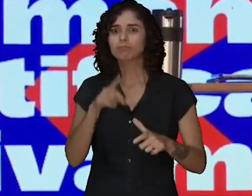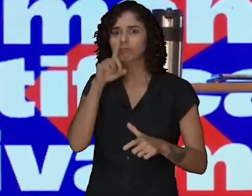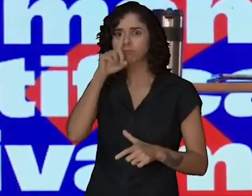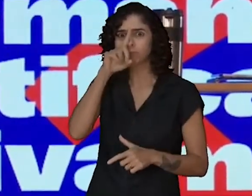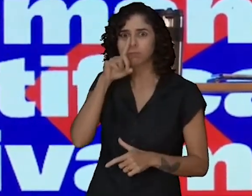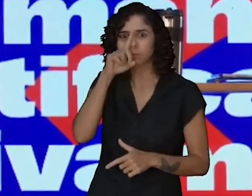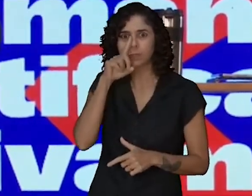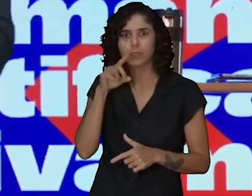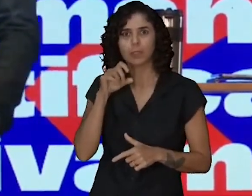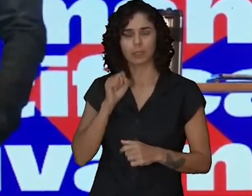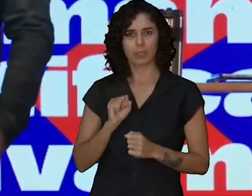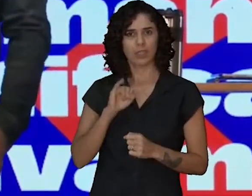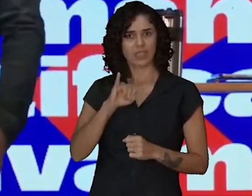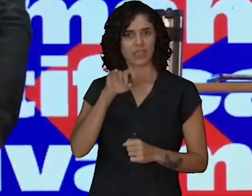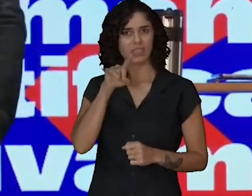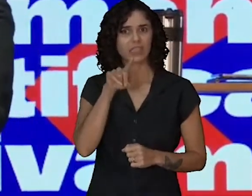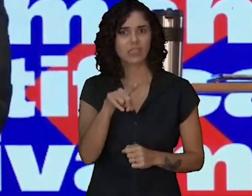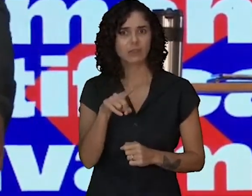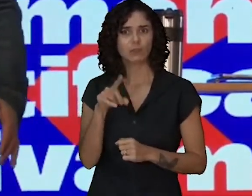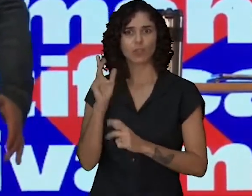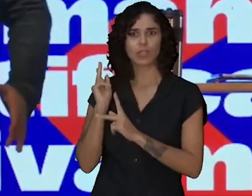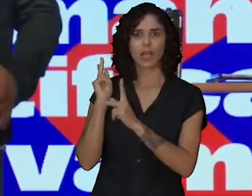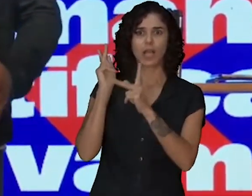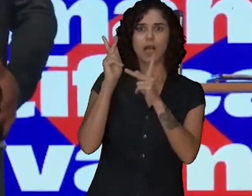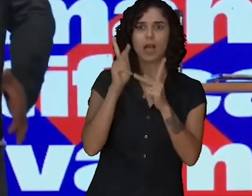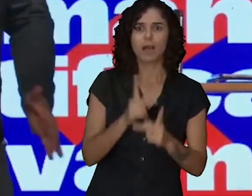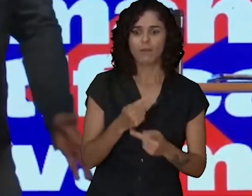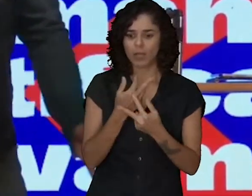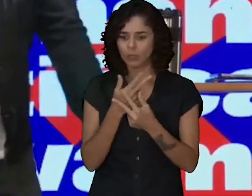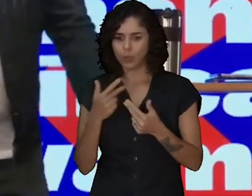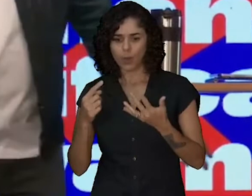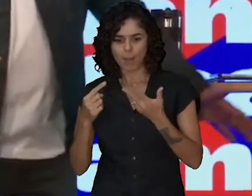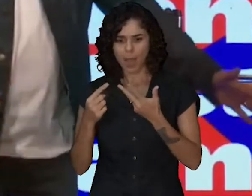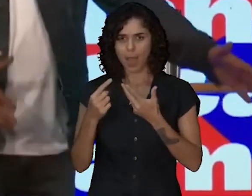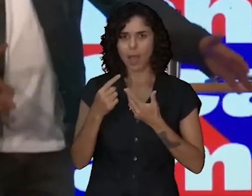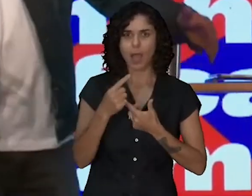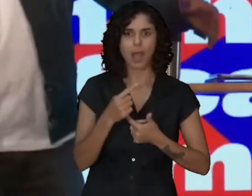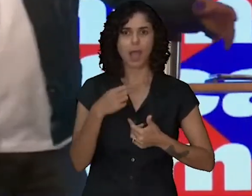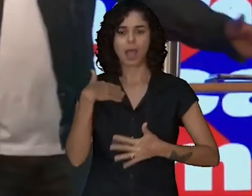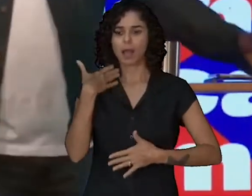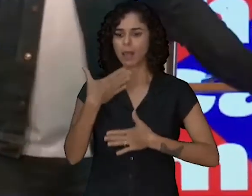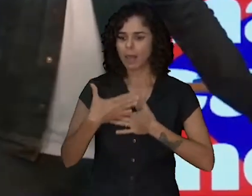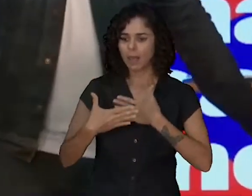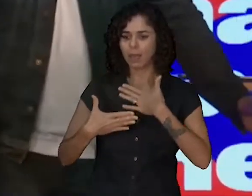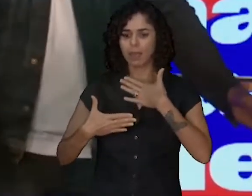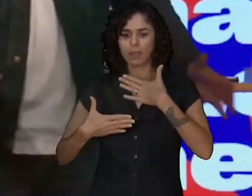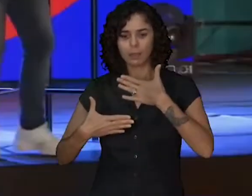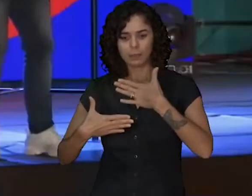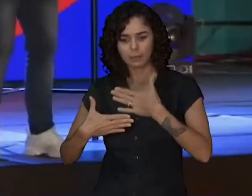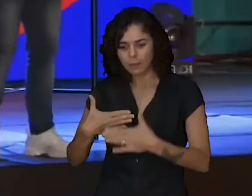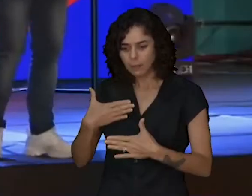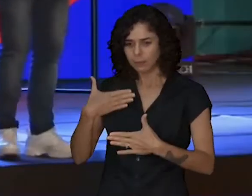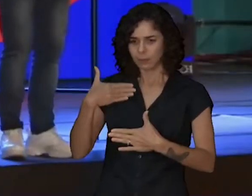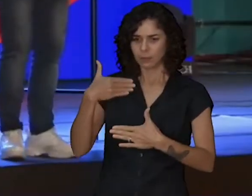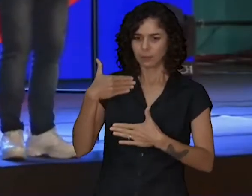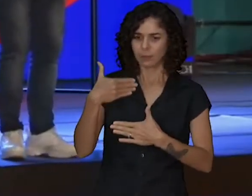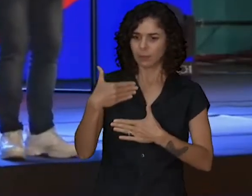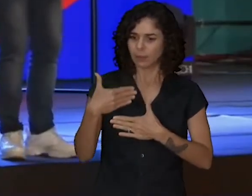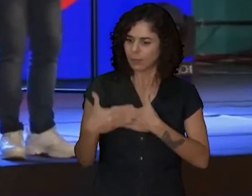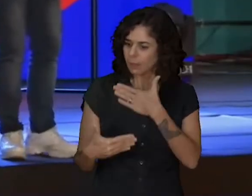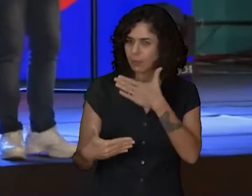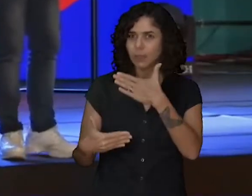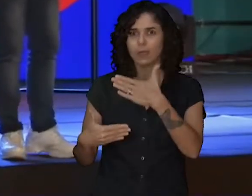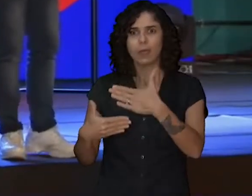e você está arrastando um monte de tranqueira, e o negócio não desenvolve, e não desenvolve, as